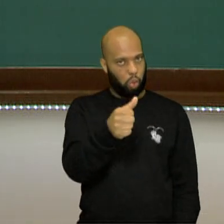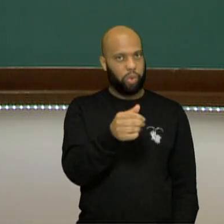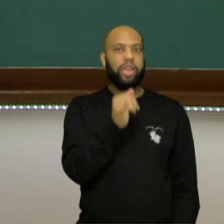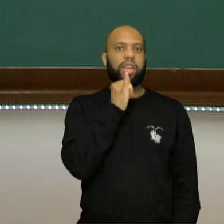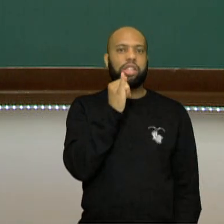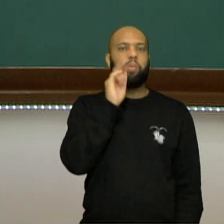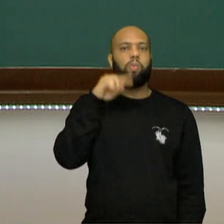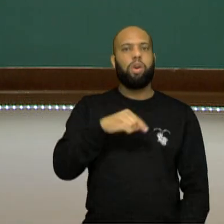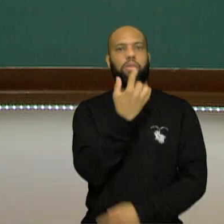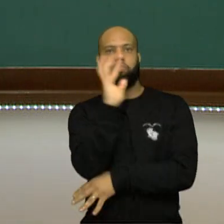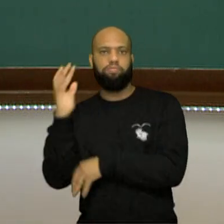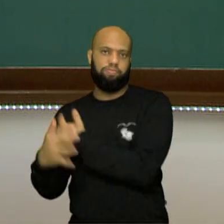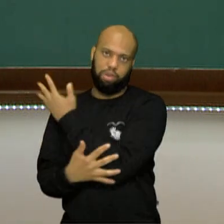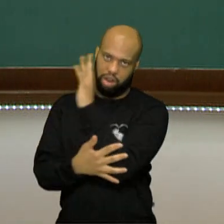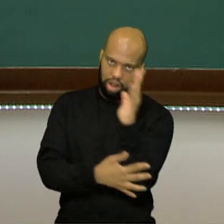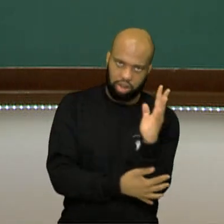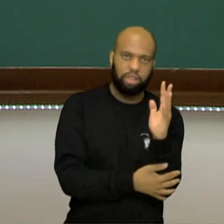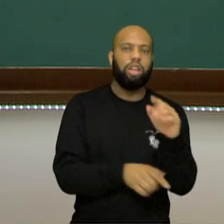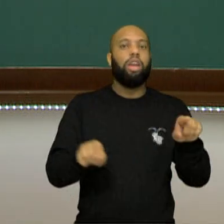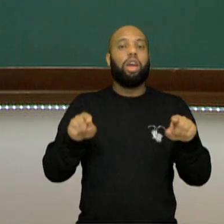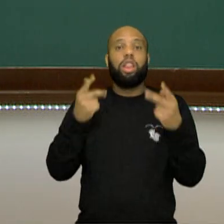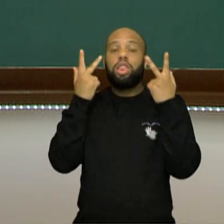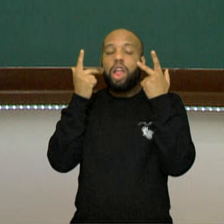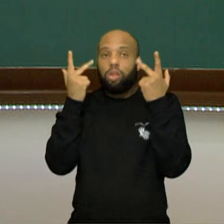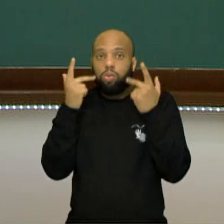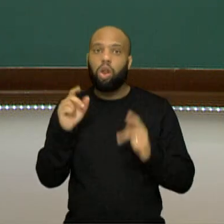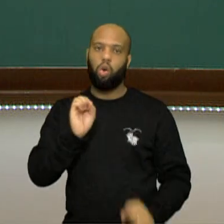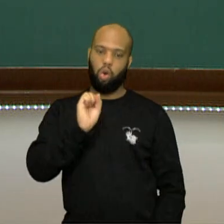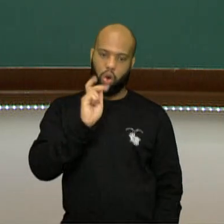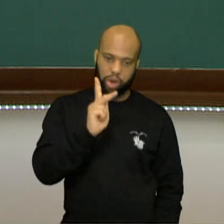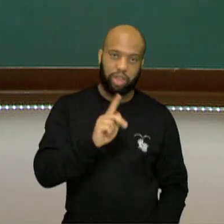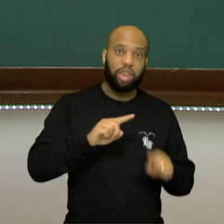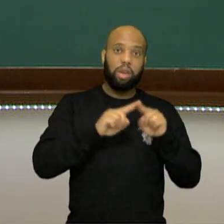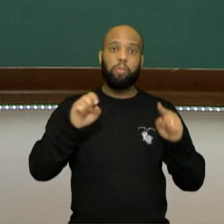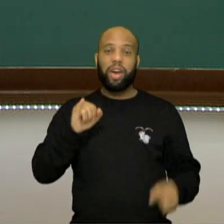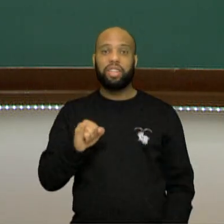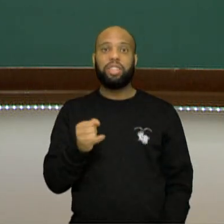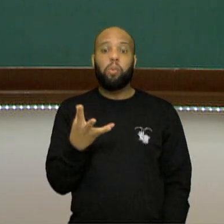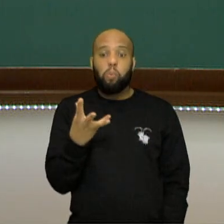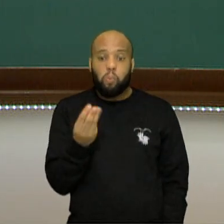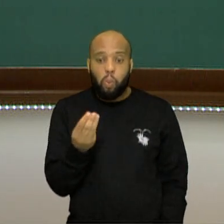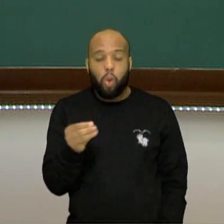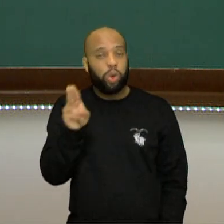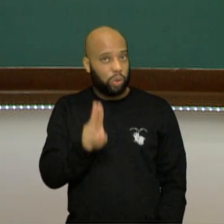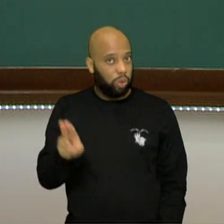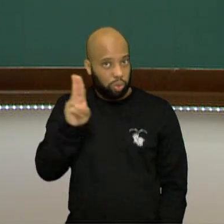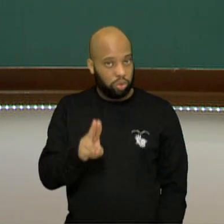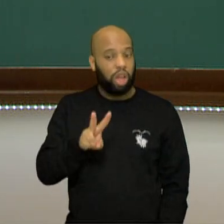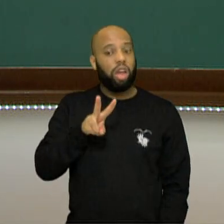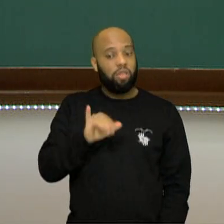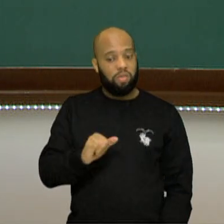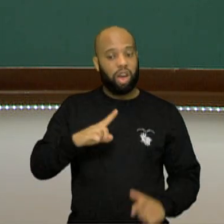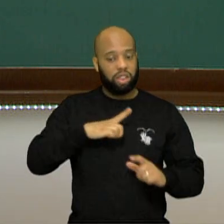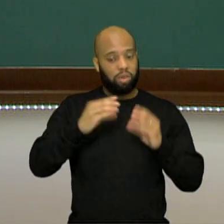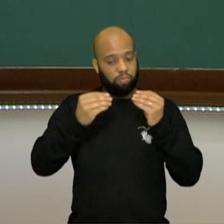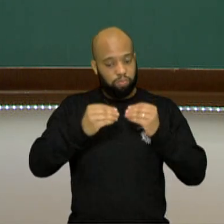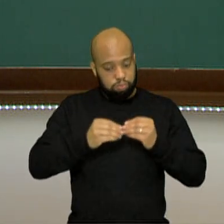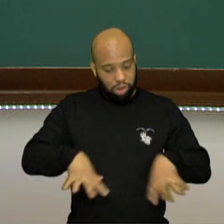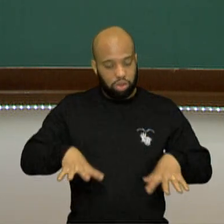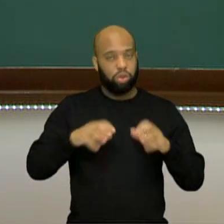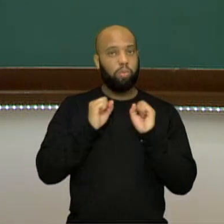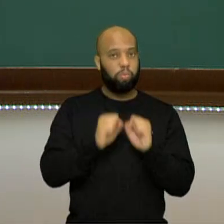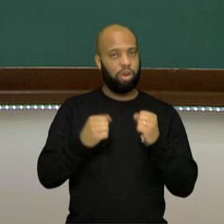e fitoterápicos, que são tratamentos naturais, que o excesso no uso não pode prejudicar o nosso